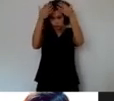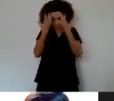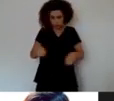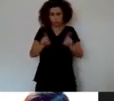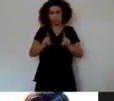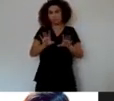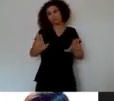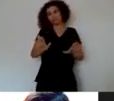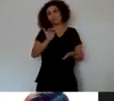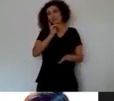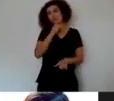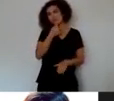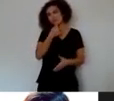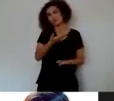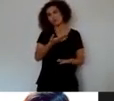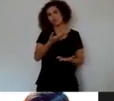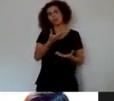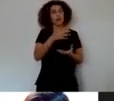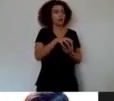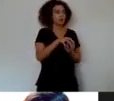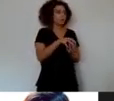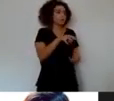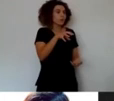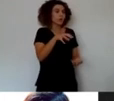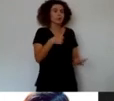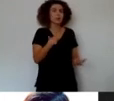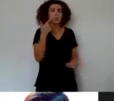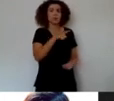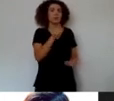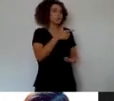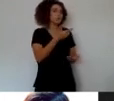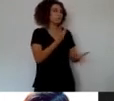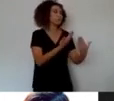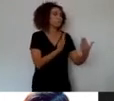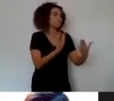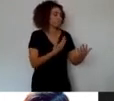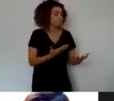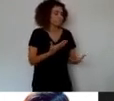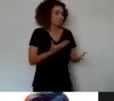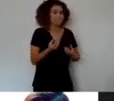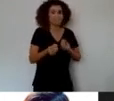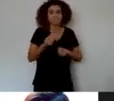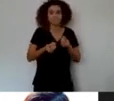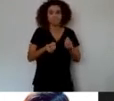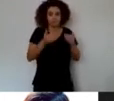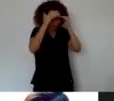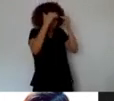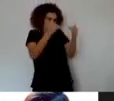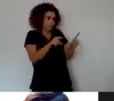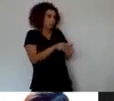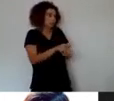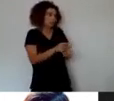infelizmente, como uma senhorinha comentando isso, você não consegue falar nada, porque até pela questão de respeito, idoso, jovem,